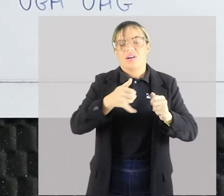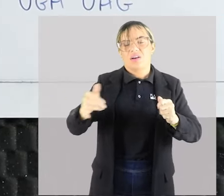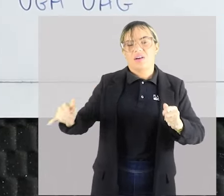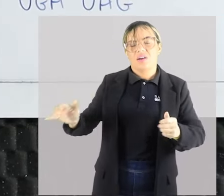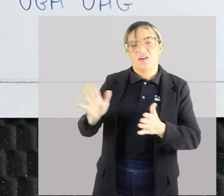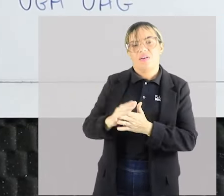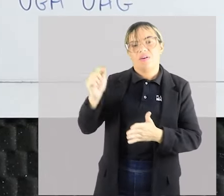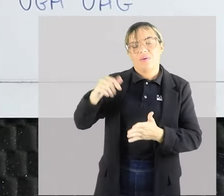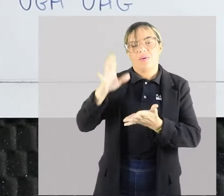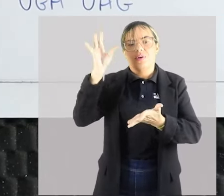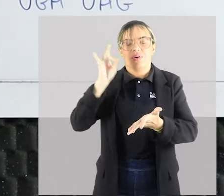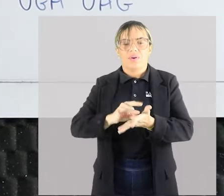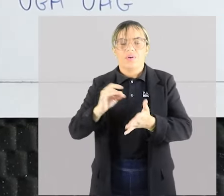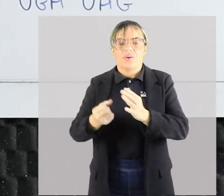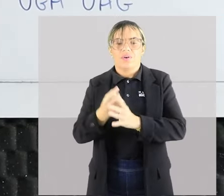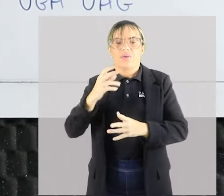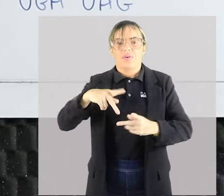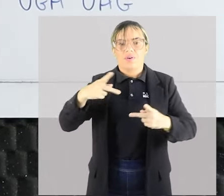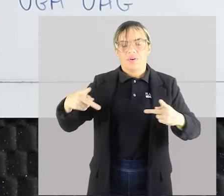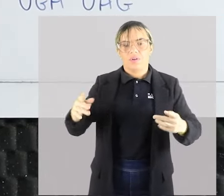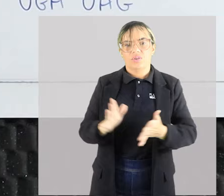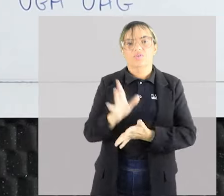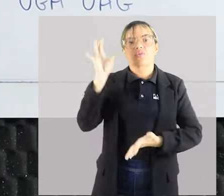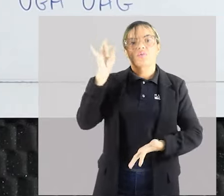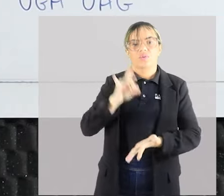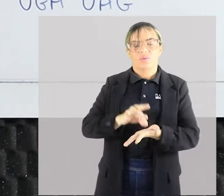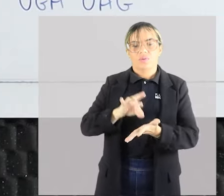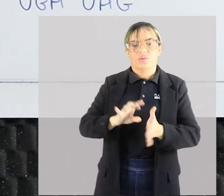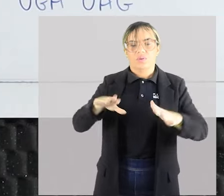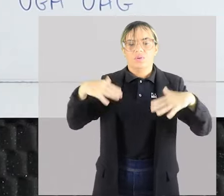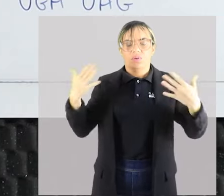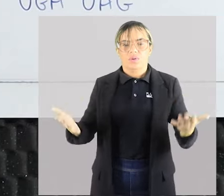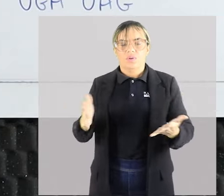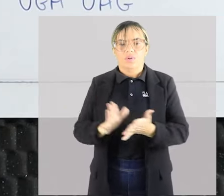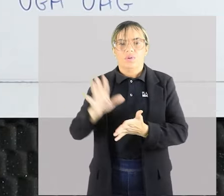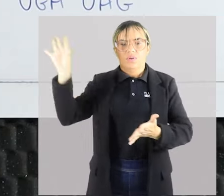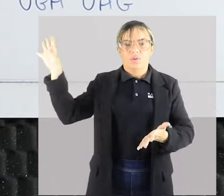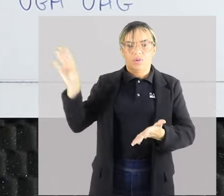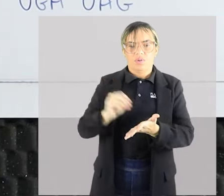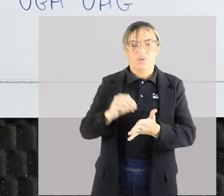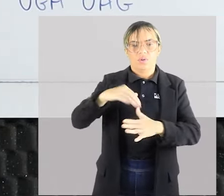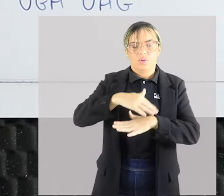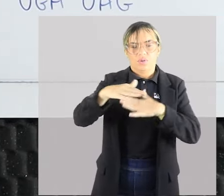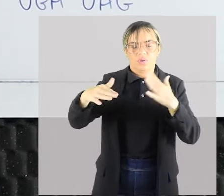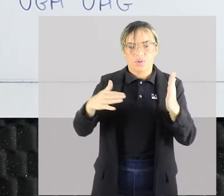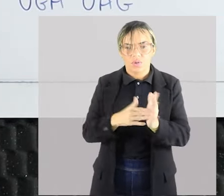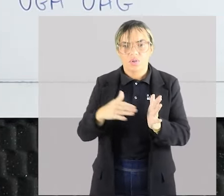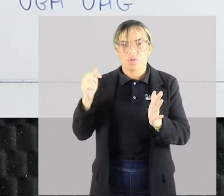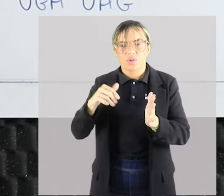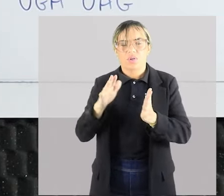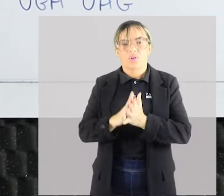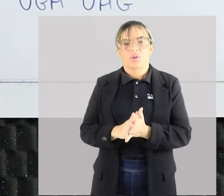gente consiga ter uma proteína de fato Tá certo então anotou aí tudinho que é super importante pra gente